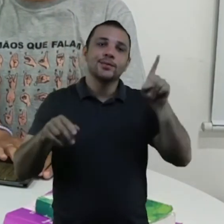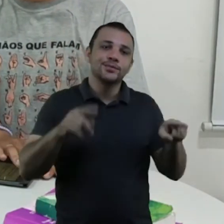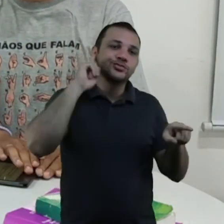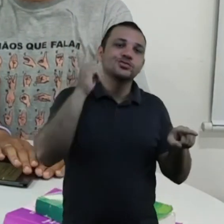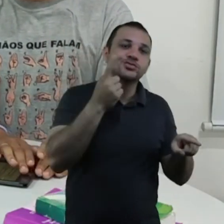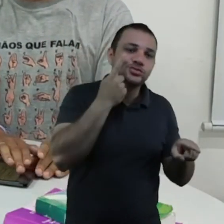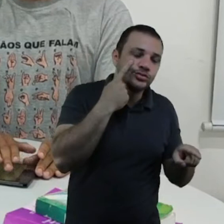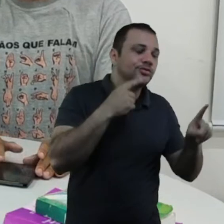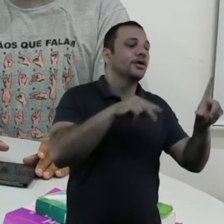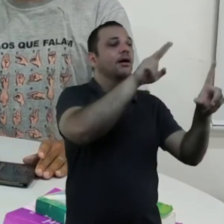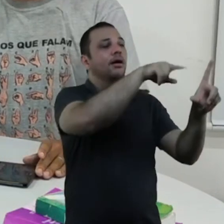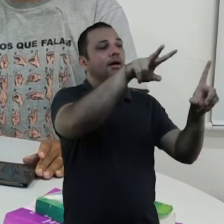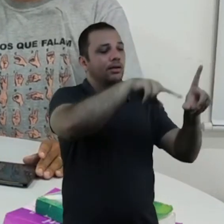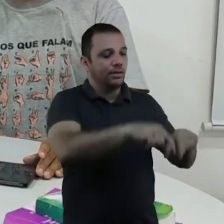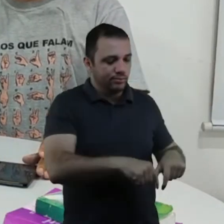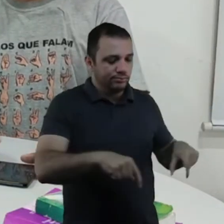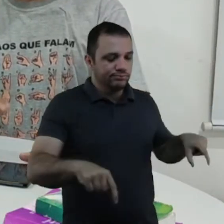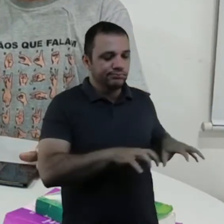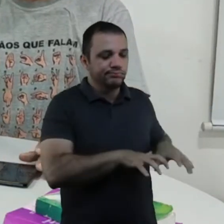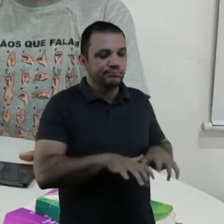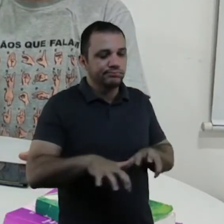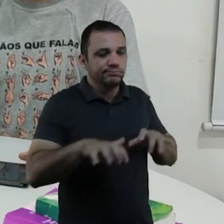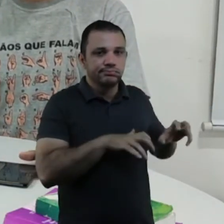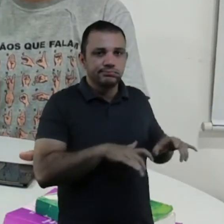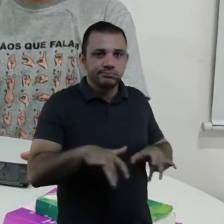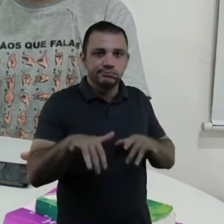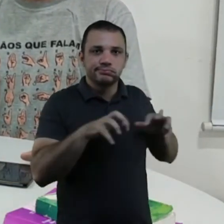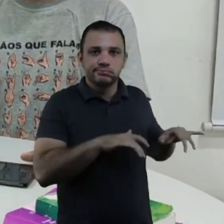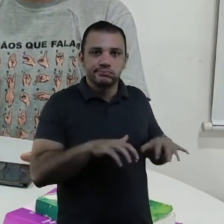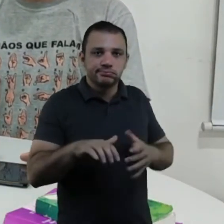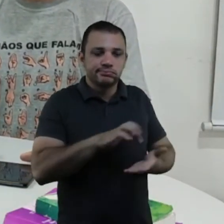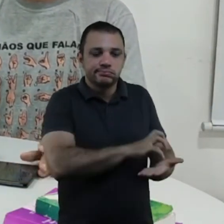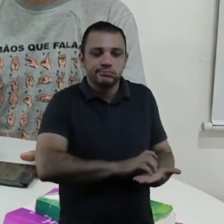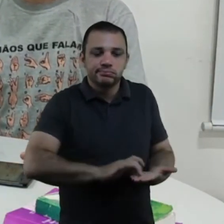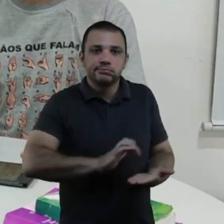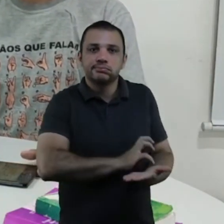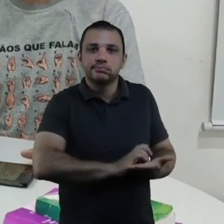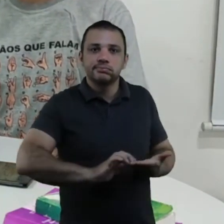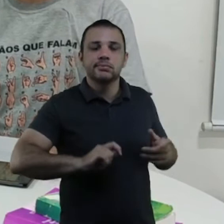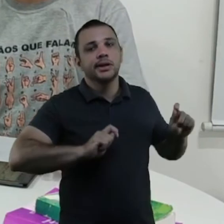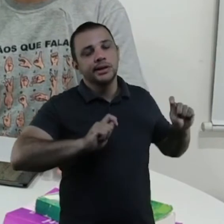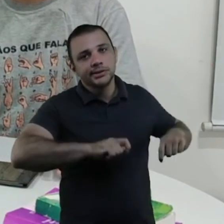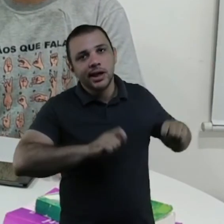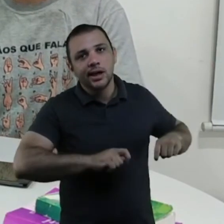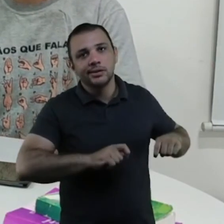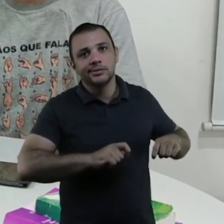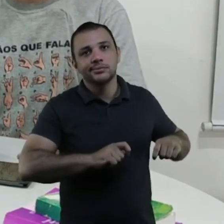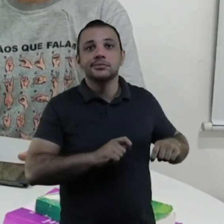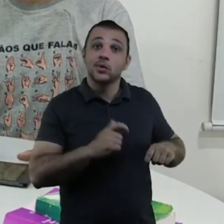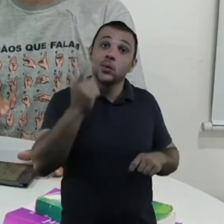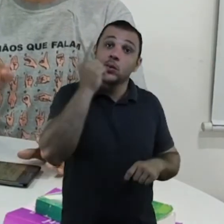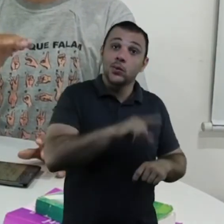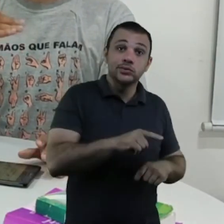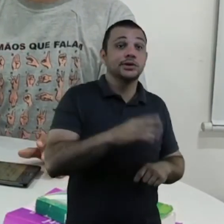colocar a mão, vai estar fazendo a leitura à medida que for utilizando os recursos, tá? Então a partir dessa situação